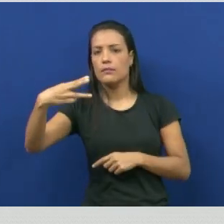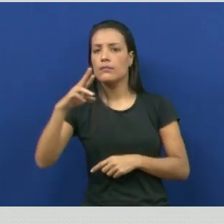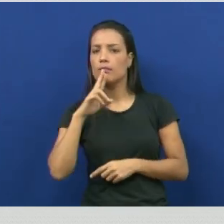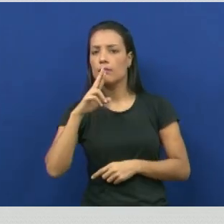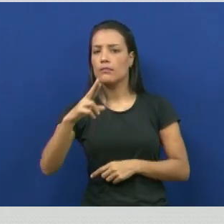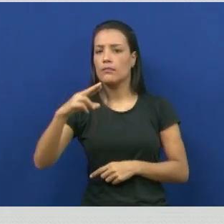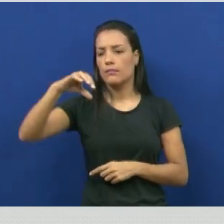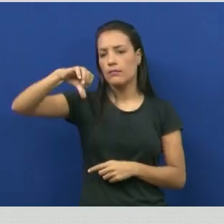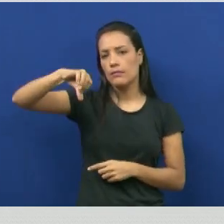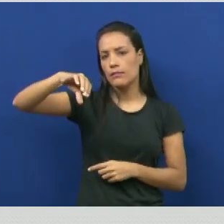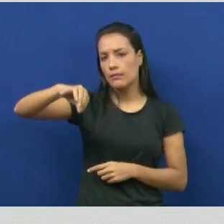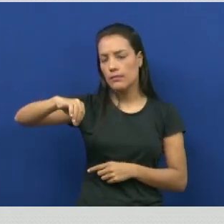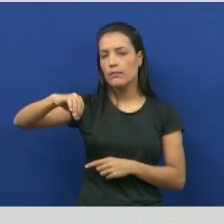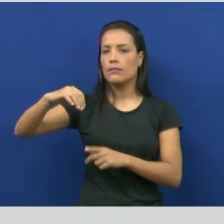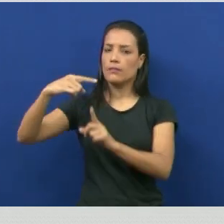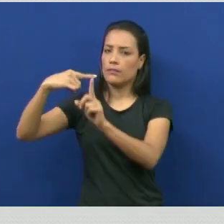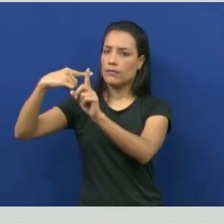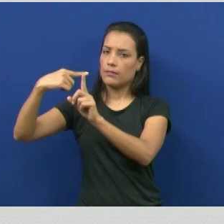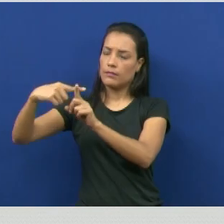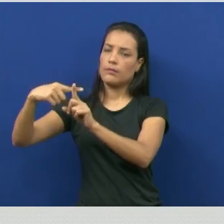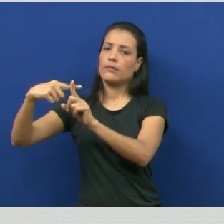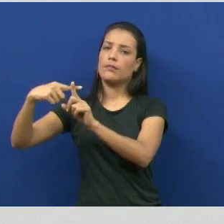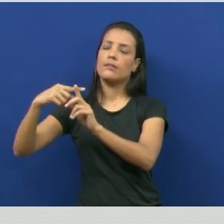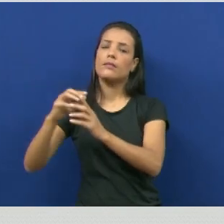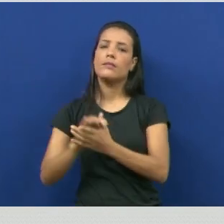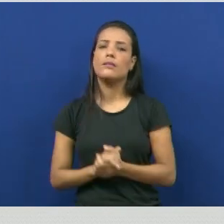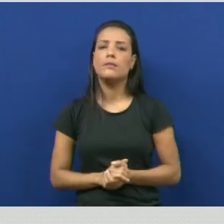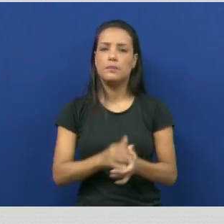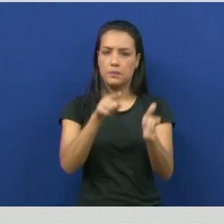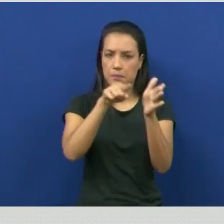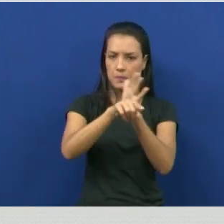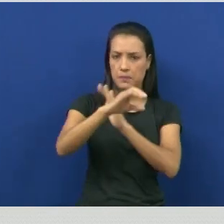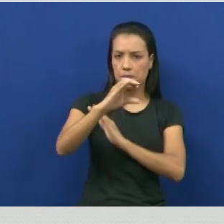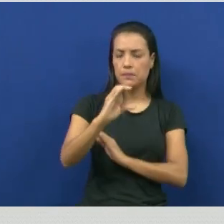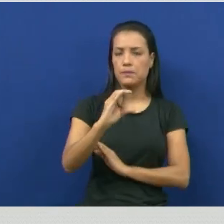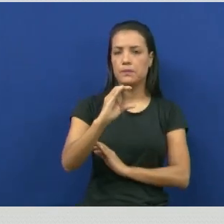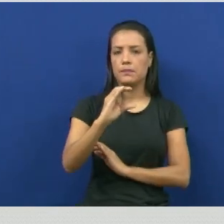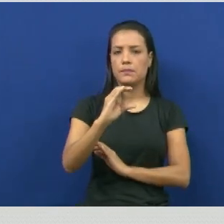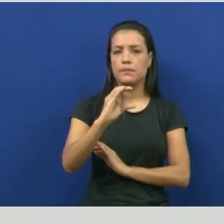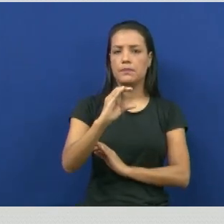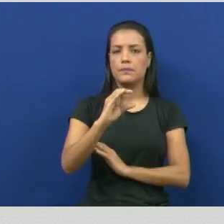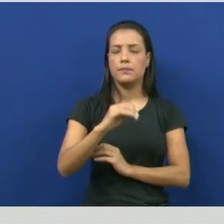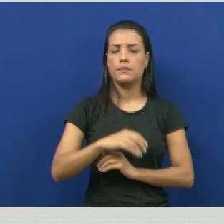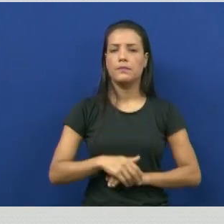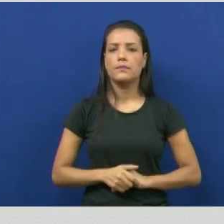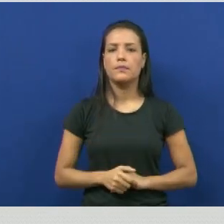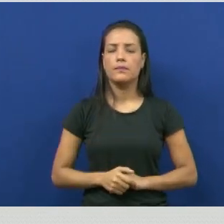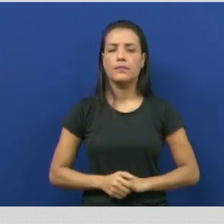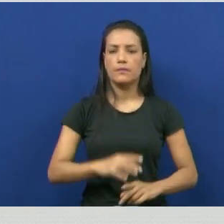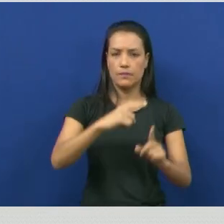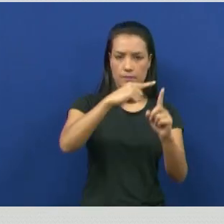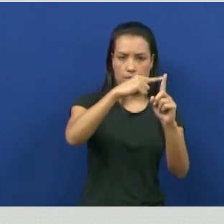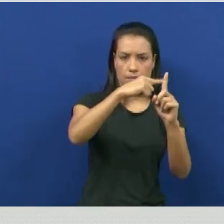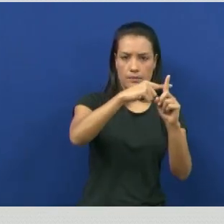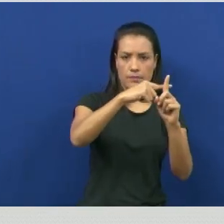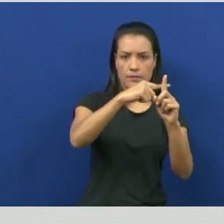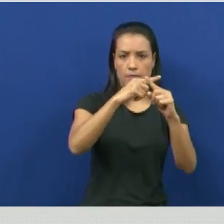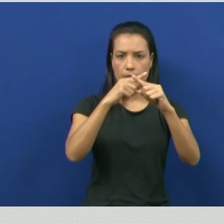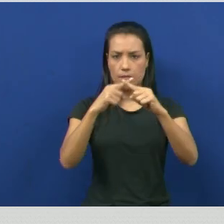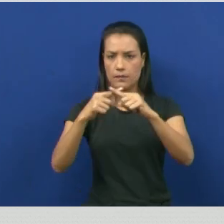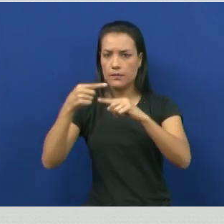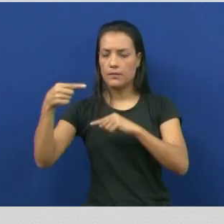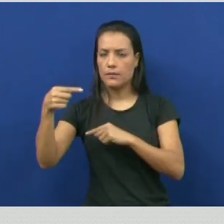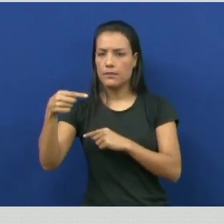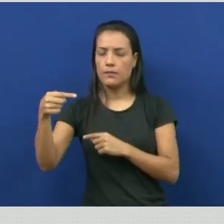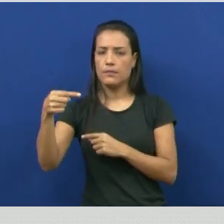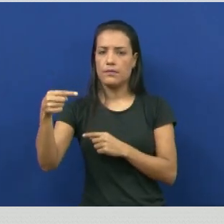positivo aí, tá bom? A letra C. mais vezes menos,